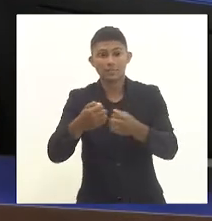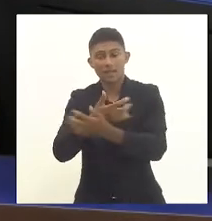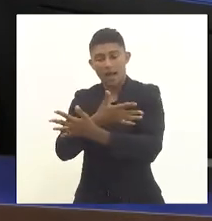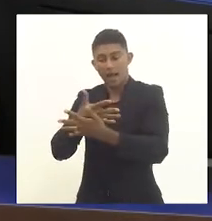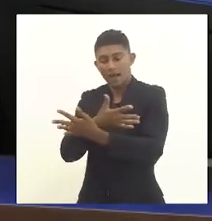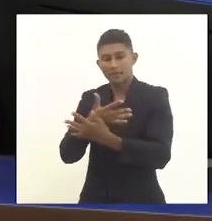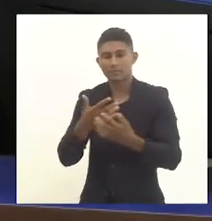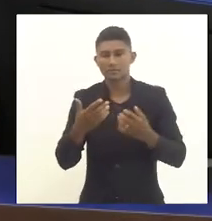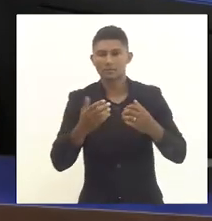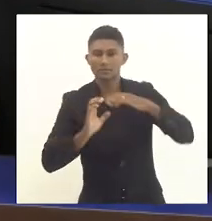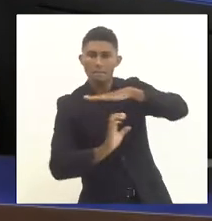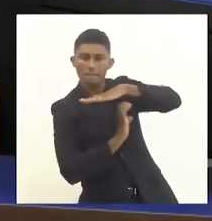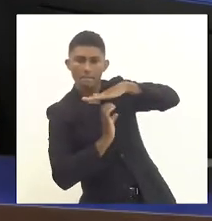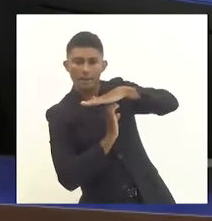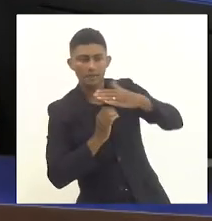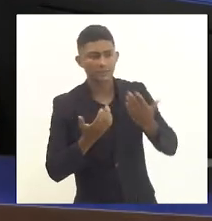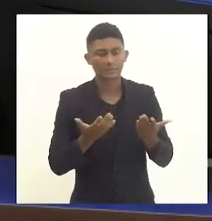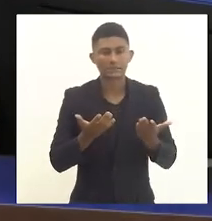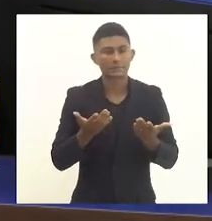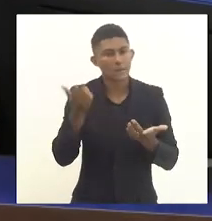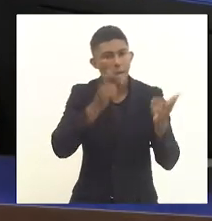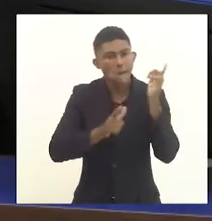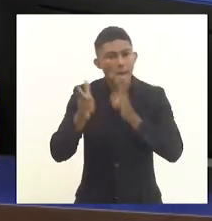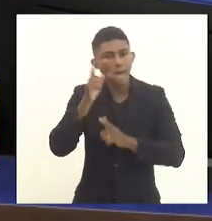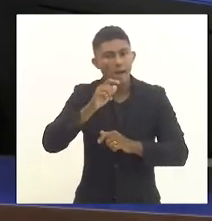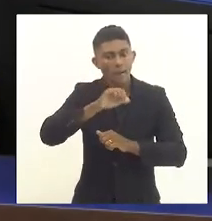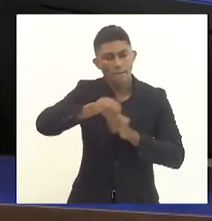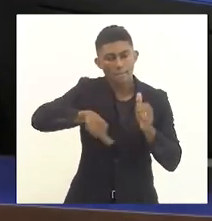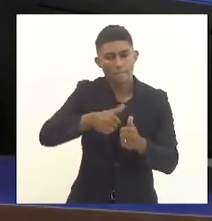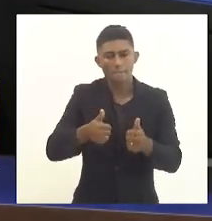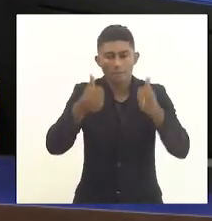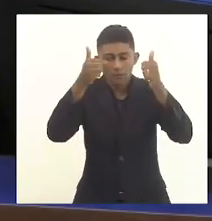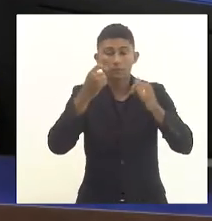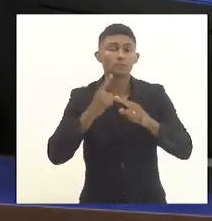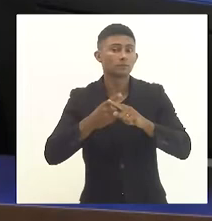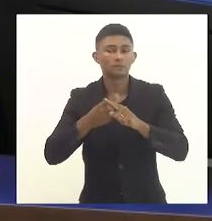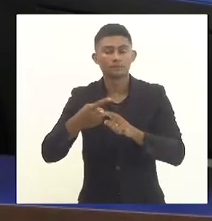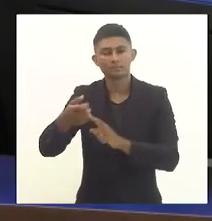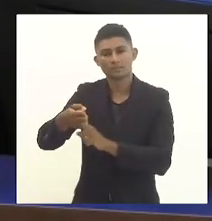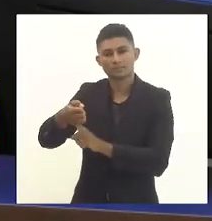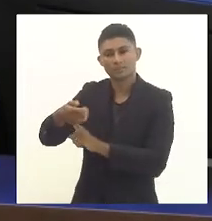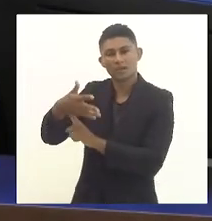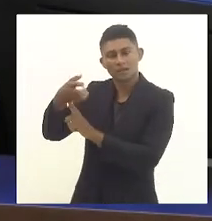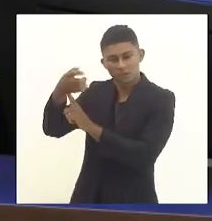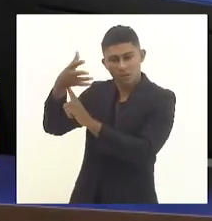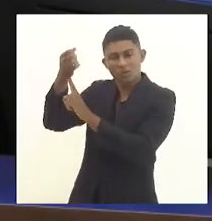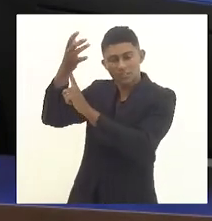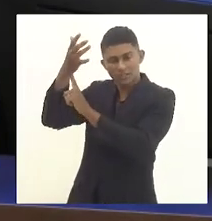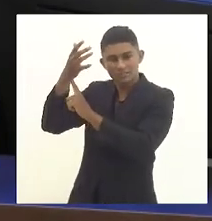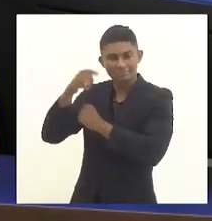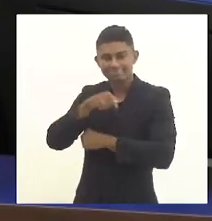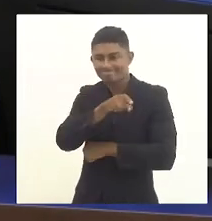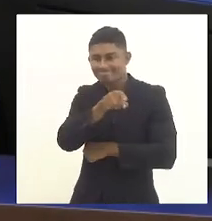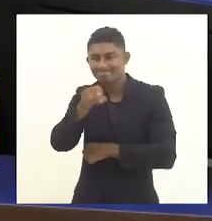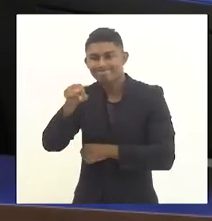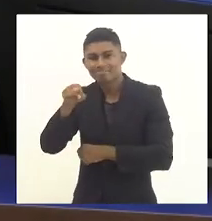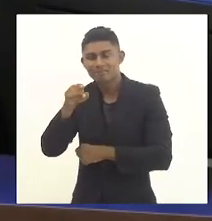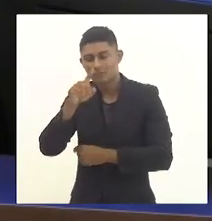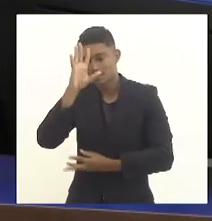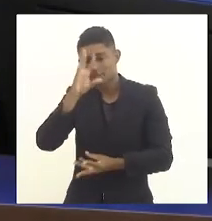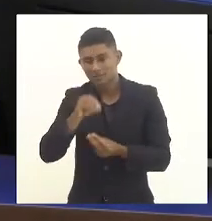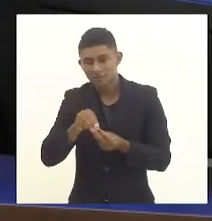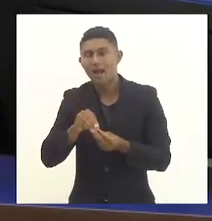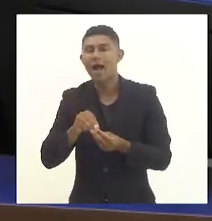empresas. Porque a característica da tecnologia, né, que está diante de nós, impõe mudanças, né, em todo